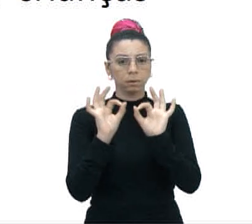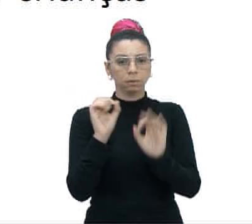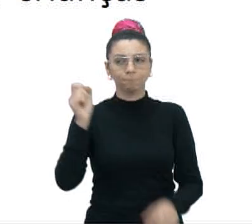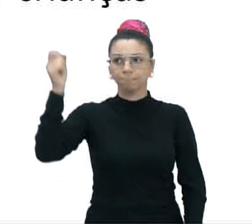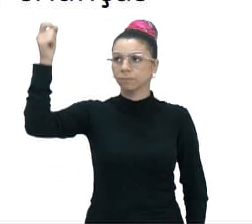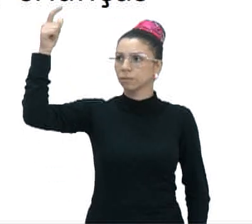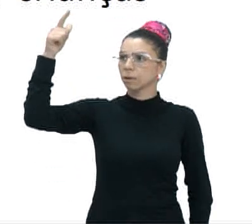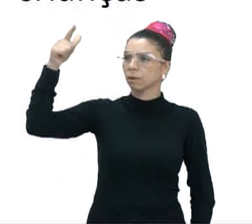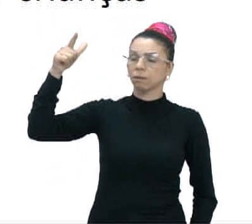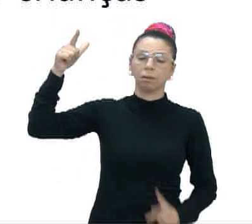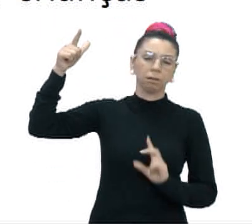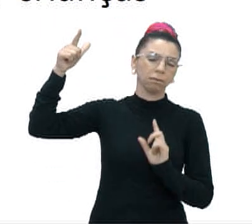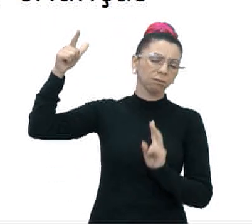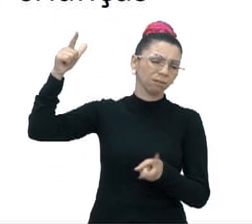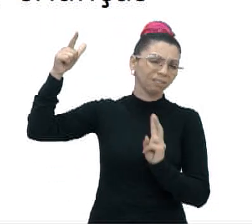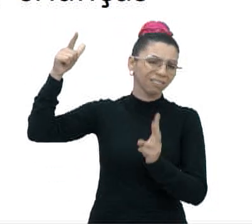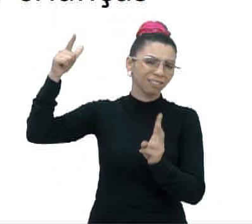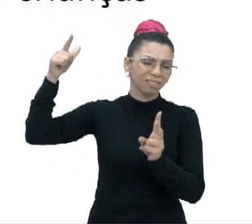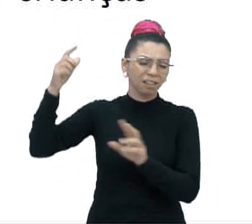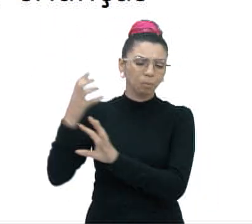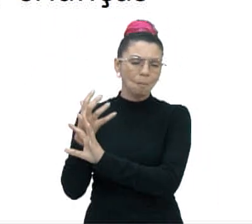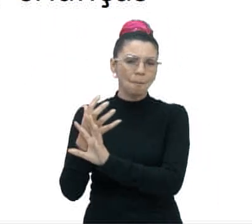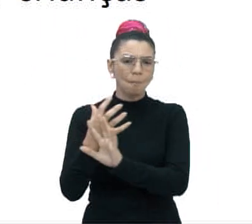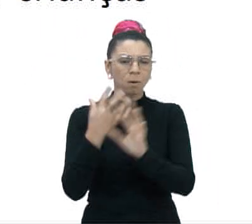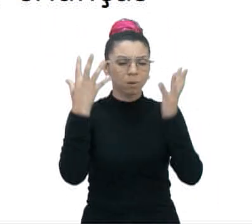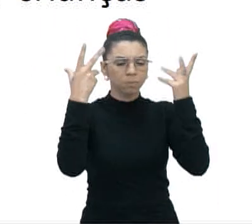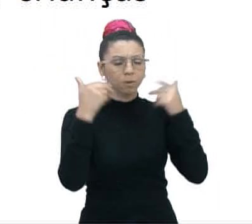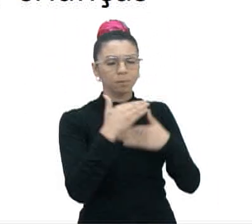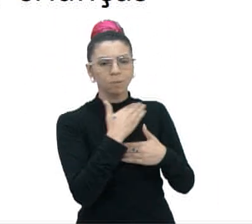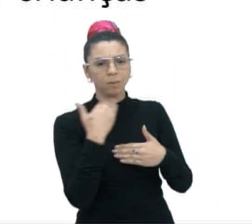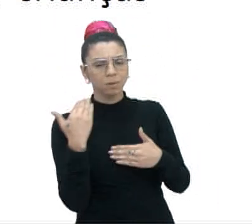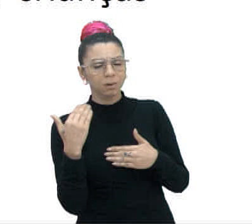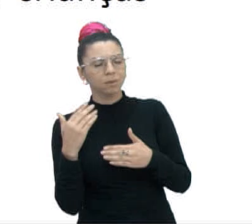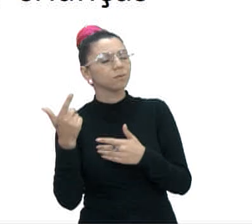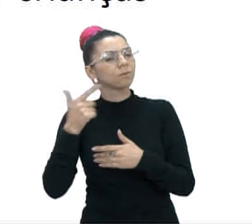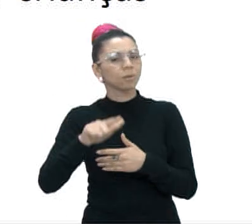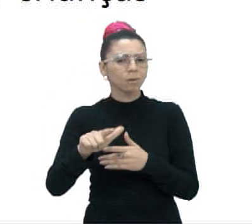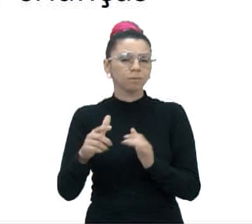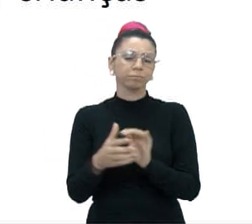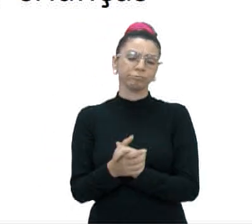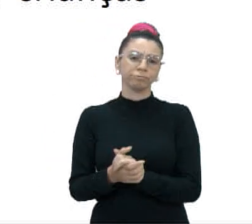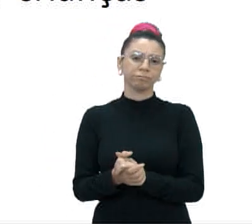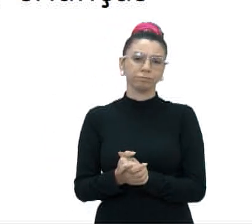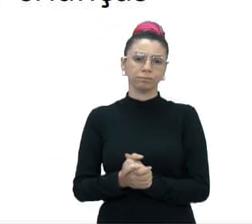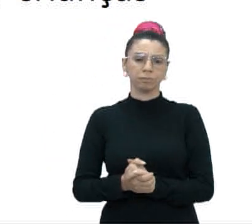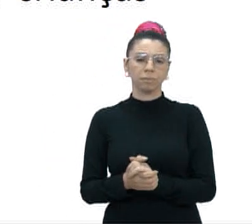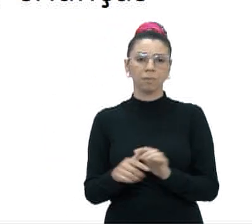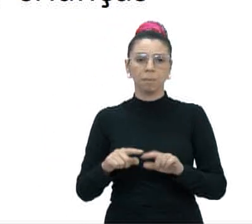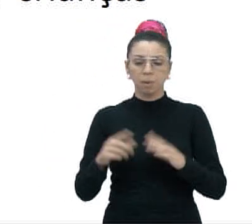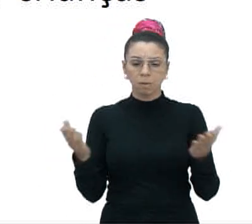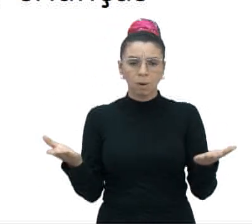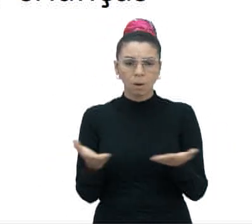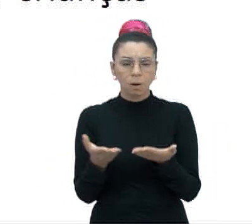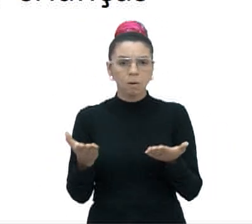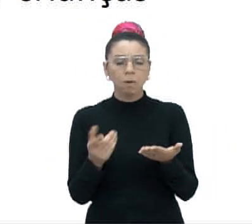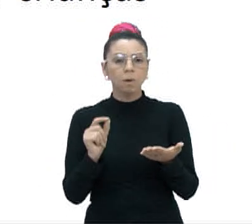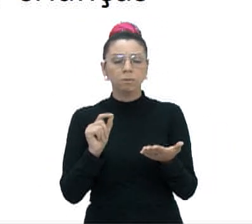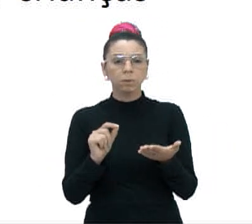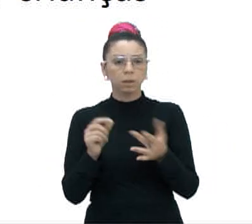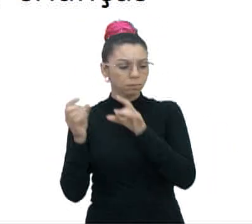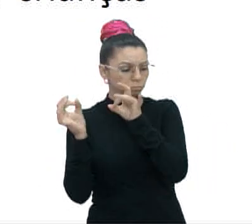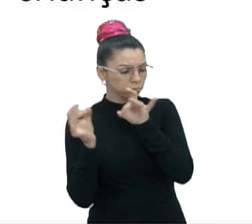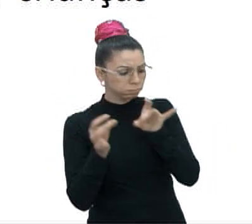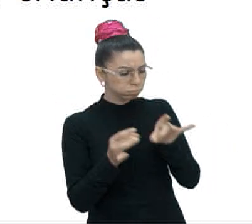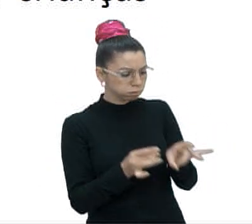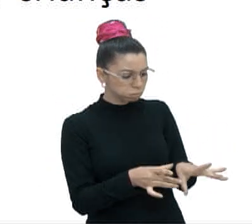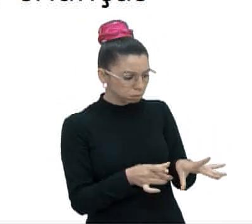muitos meses. A seca já matava os animais, mais uma vez. Desta vez, decidi deixar tudo para trás